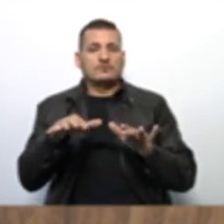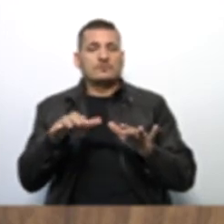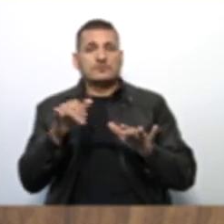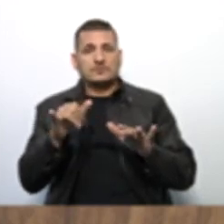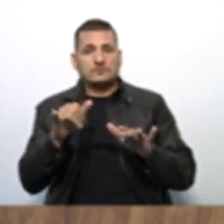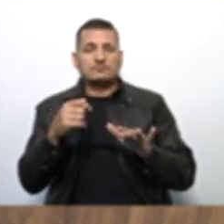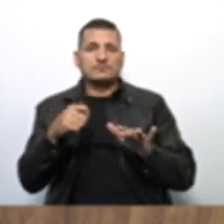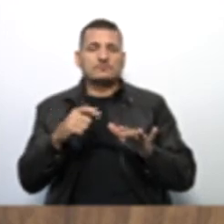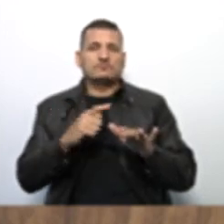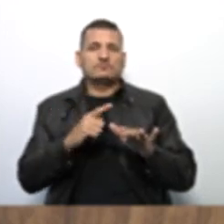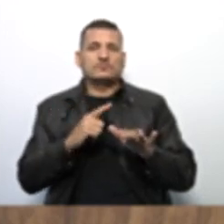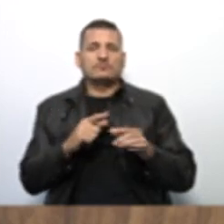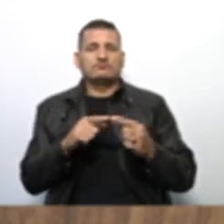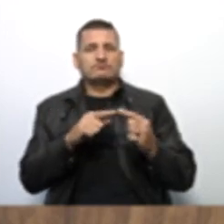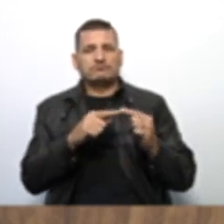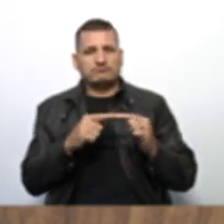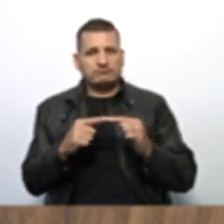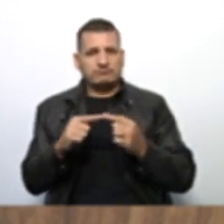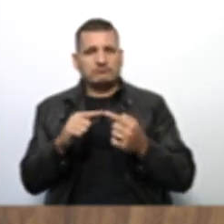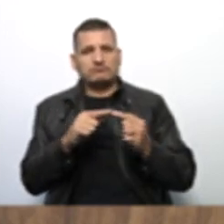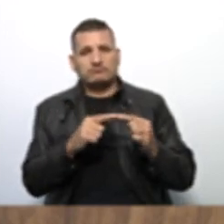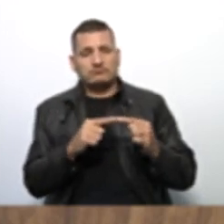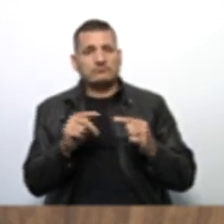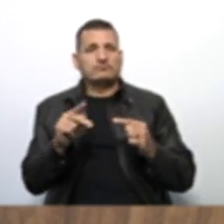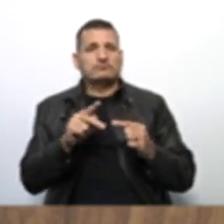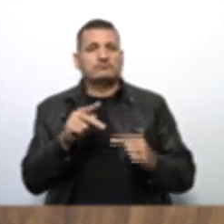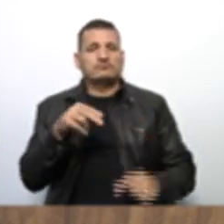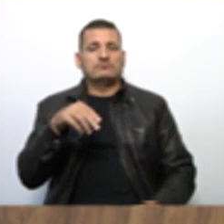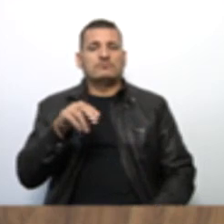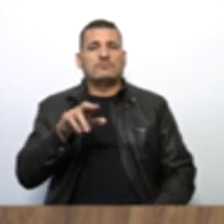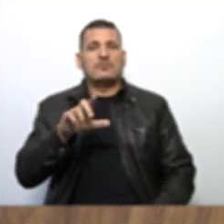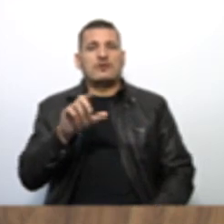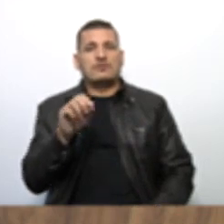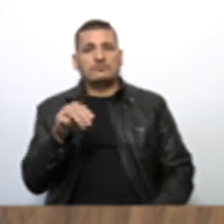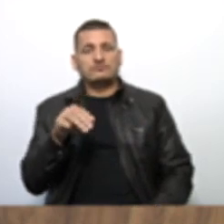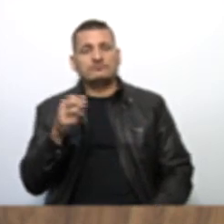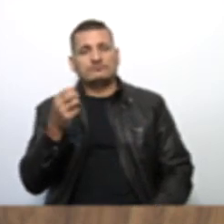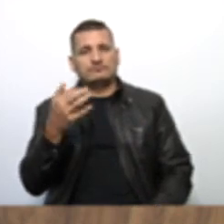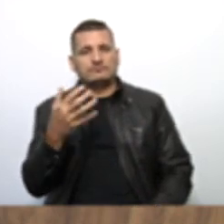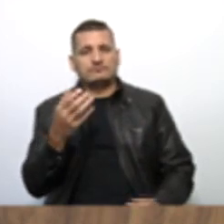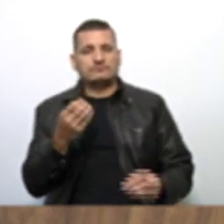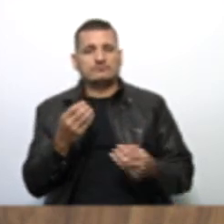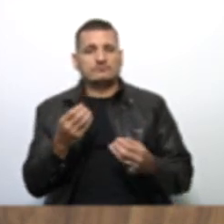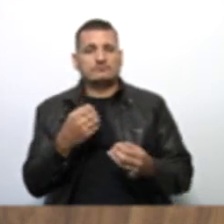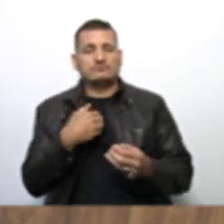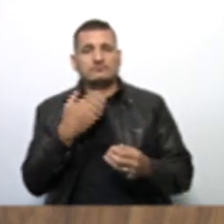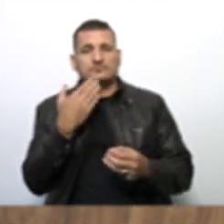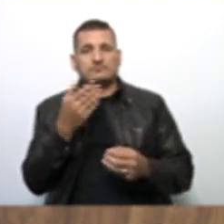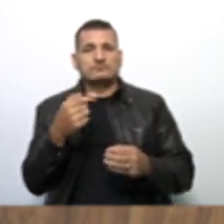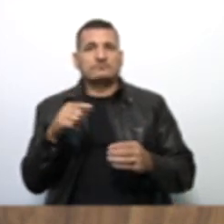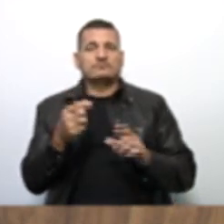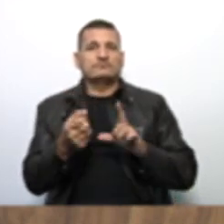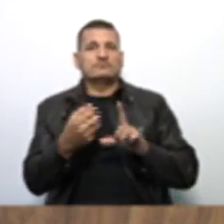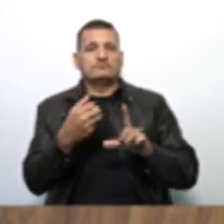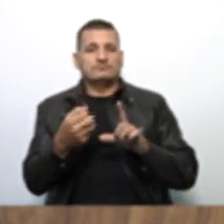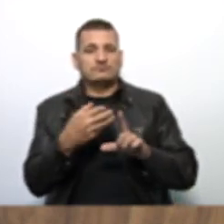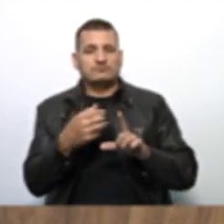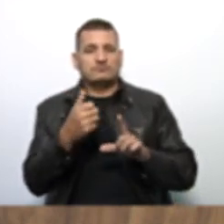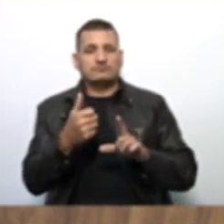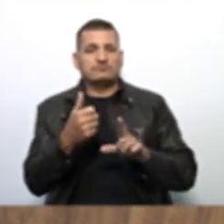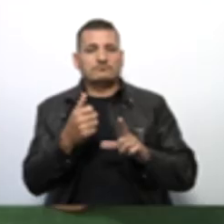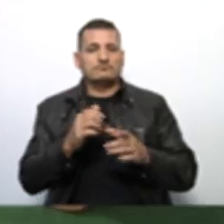essas conexões aí e o professor Marlon vai trazer como que isso acontece para a gente. Eu peço só que vocês participem, gente, não levem dúvidas para casa, tá